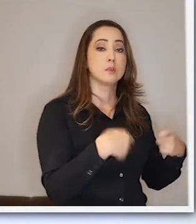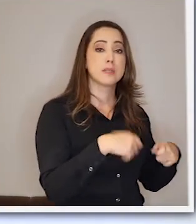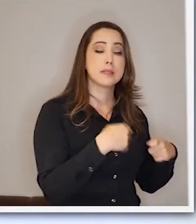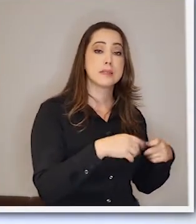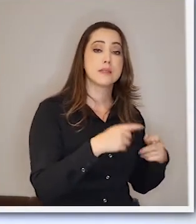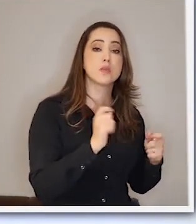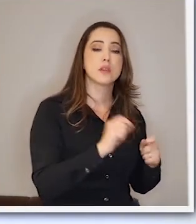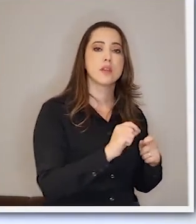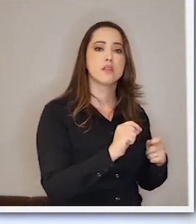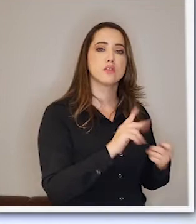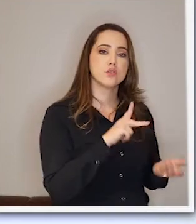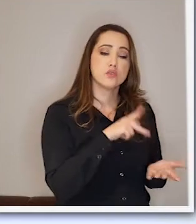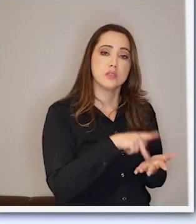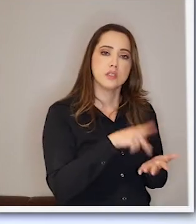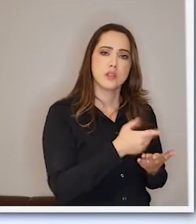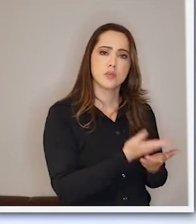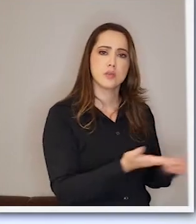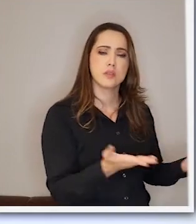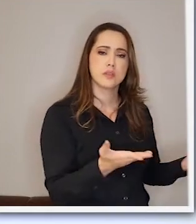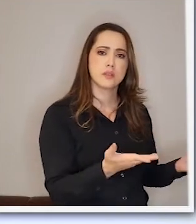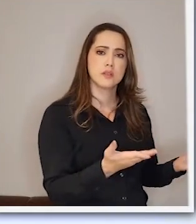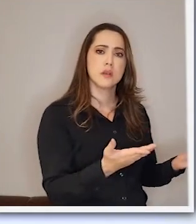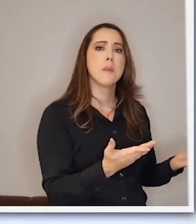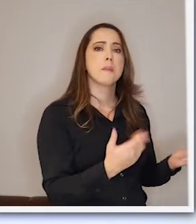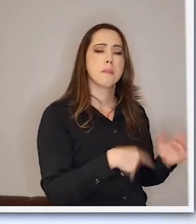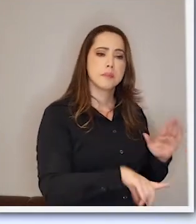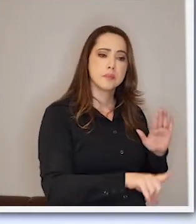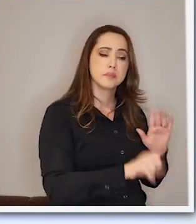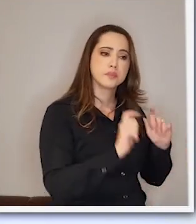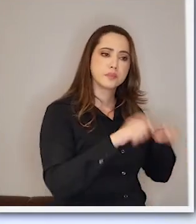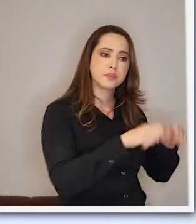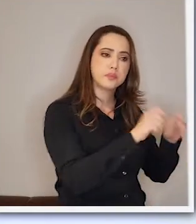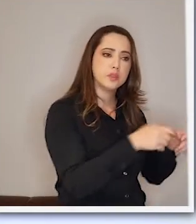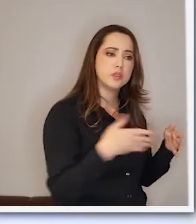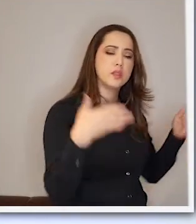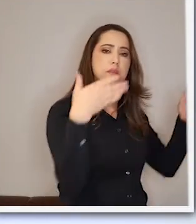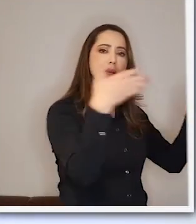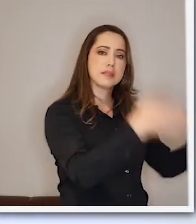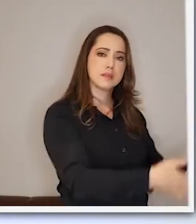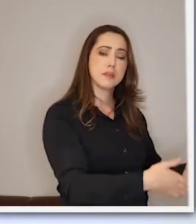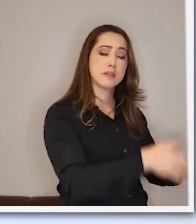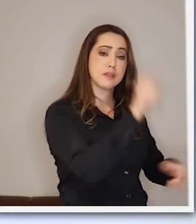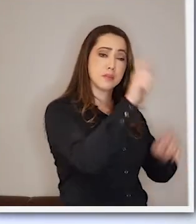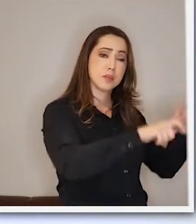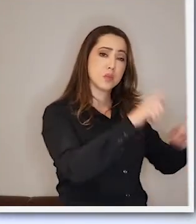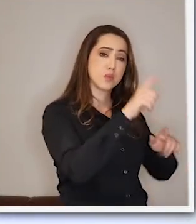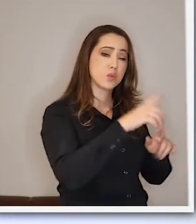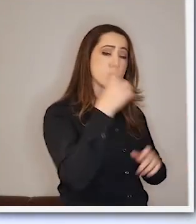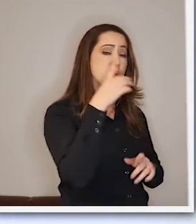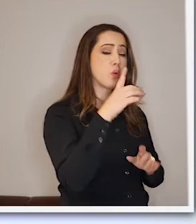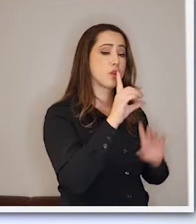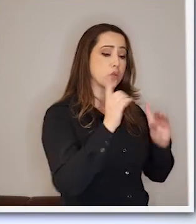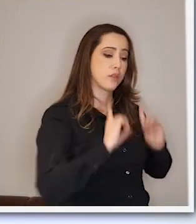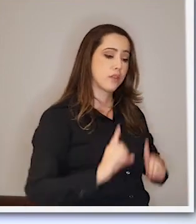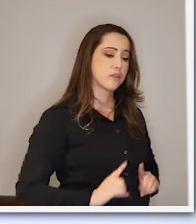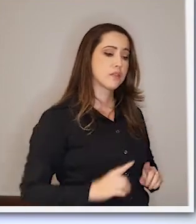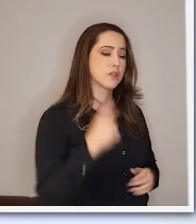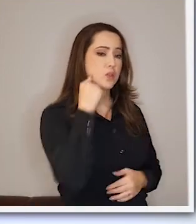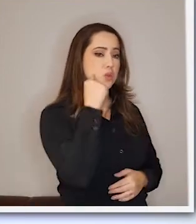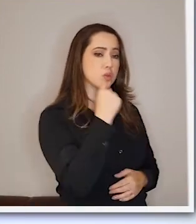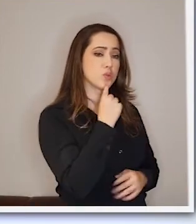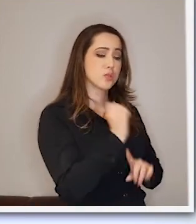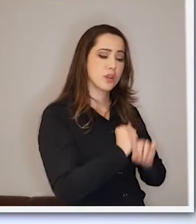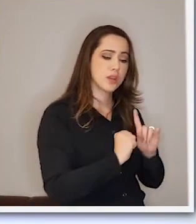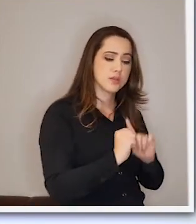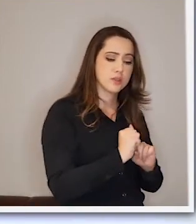políticas inclusivas nesse sentido, elas devem existir justamente para isso, para legitimar a participação